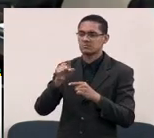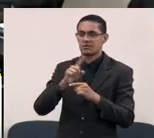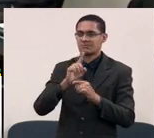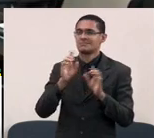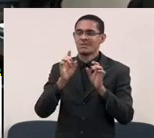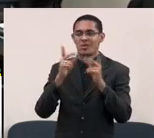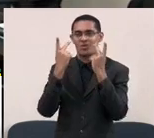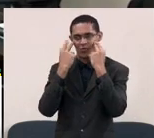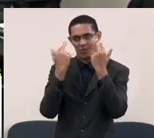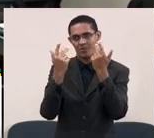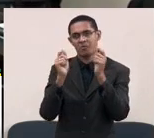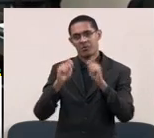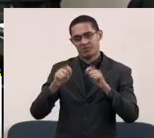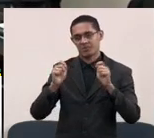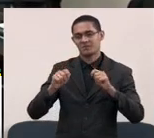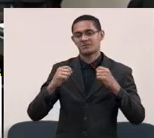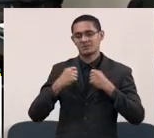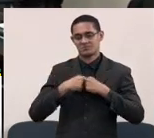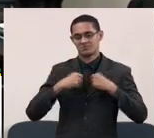obrigada.